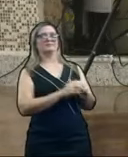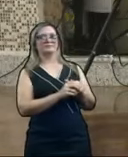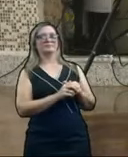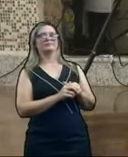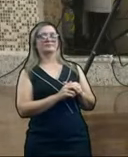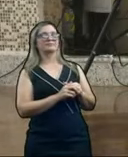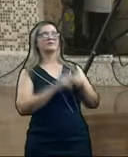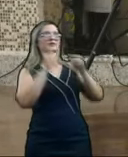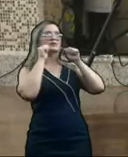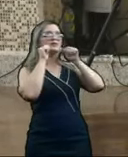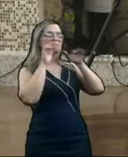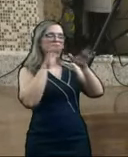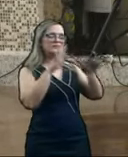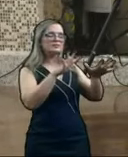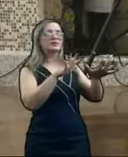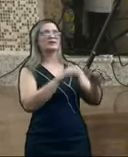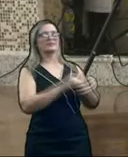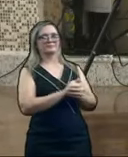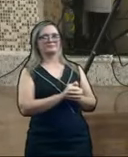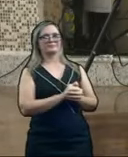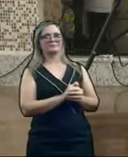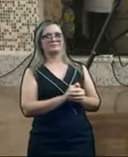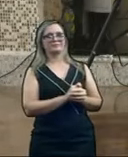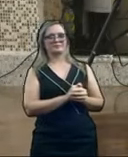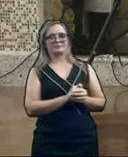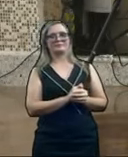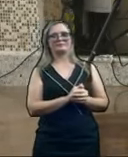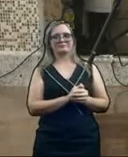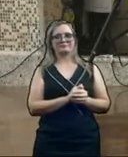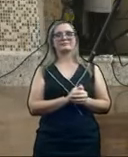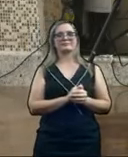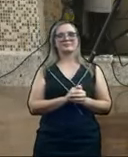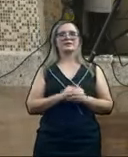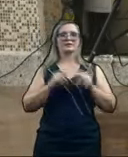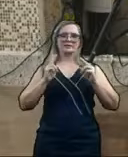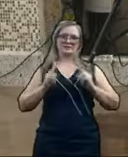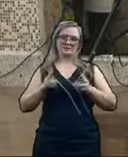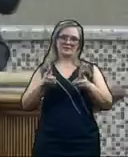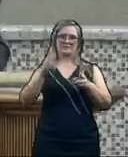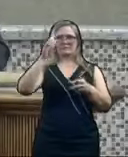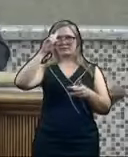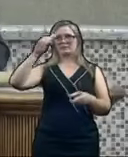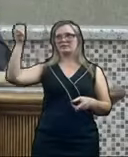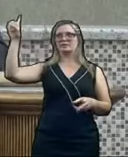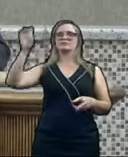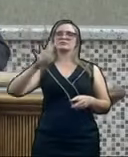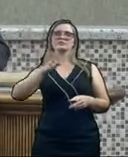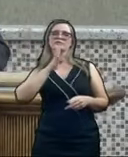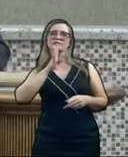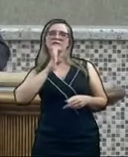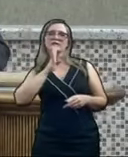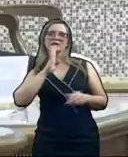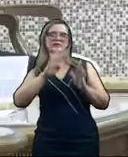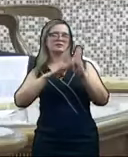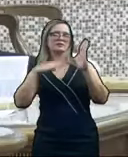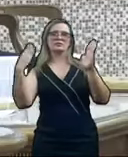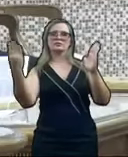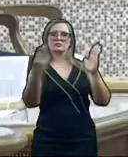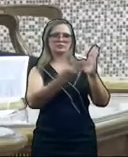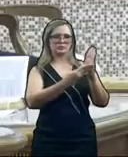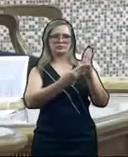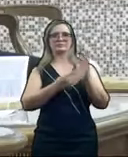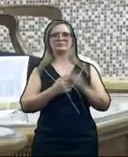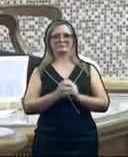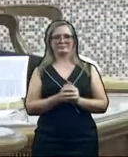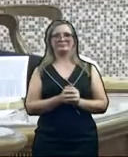o mais escuro da sua história Deus conhece E aí É mas ele